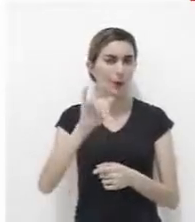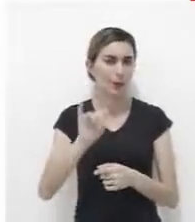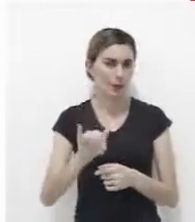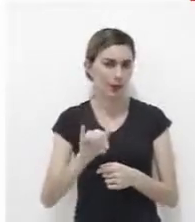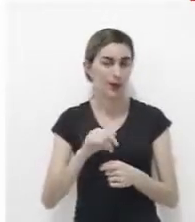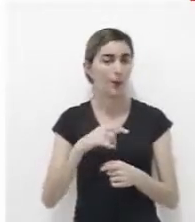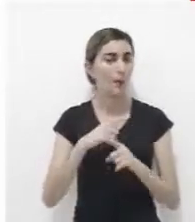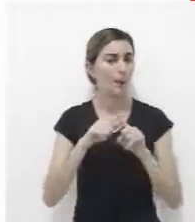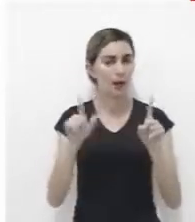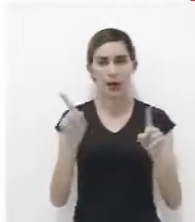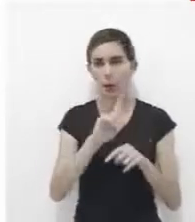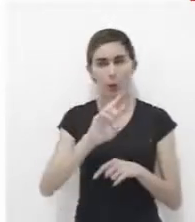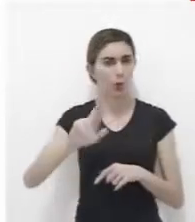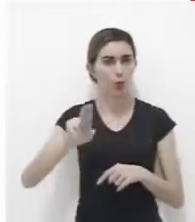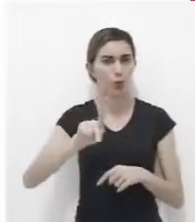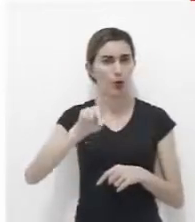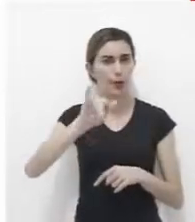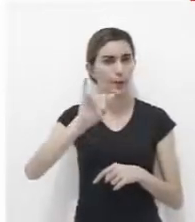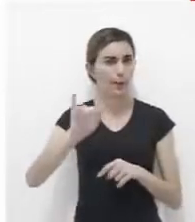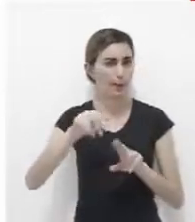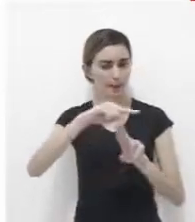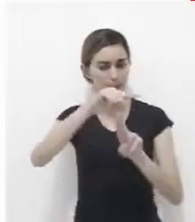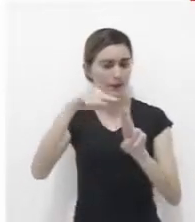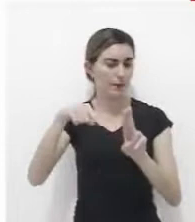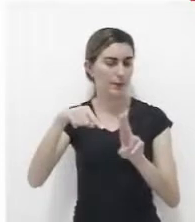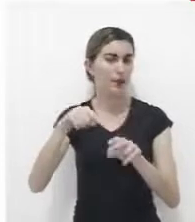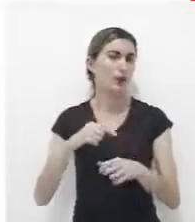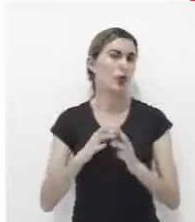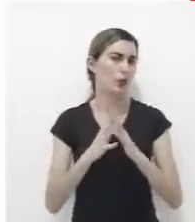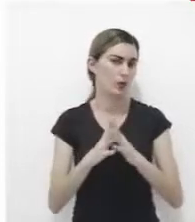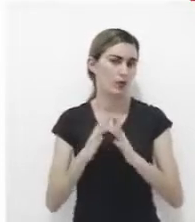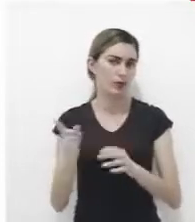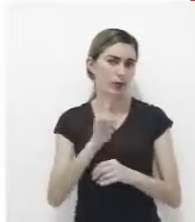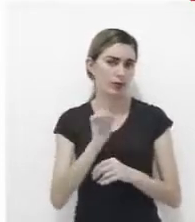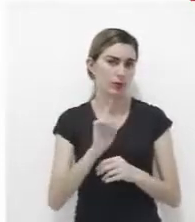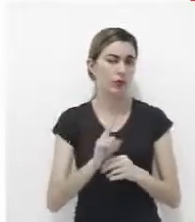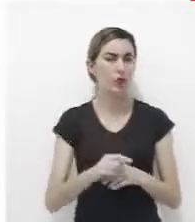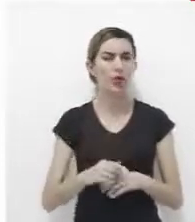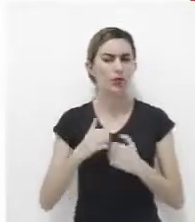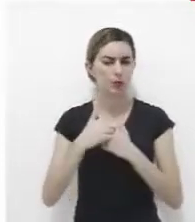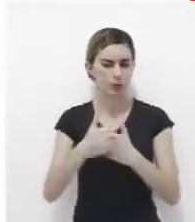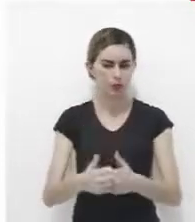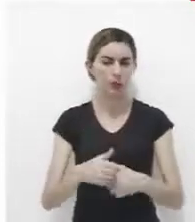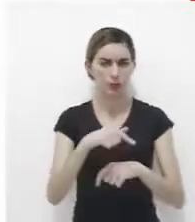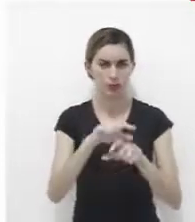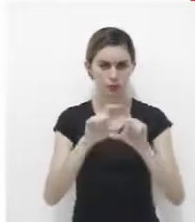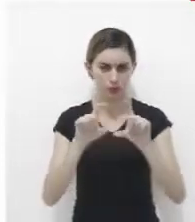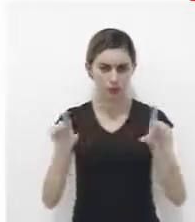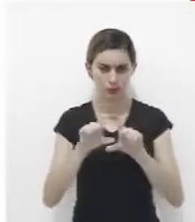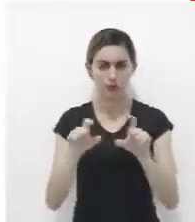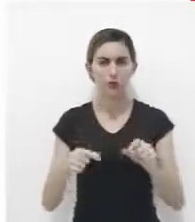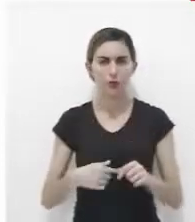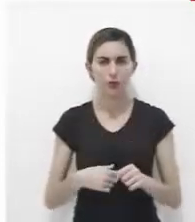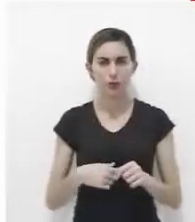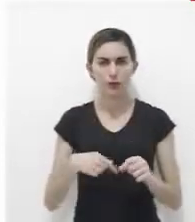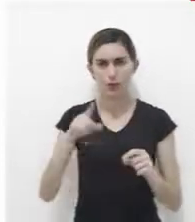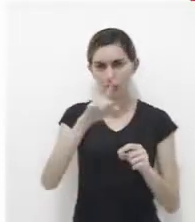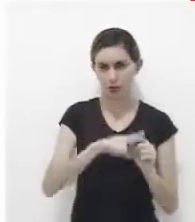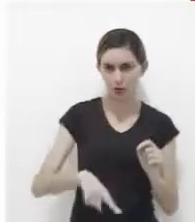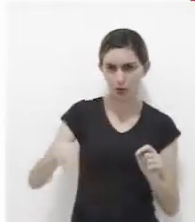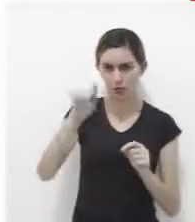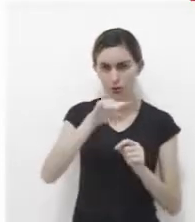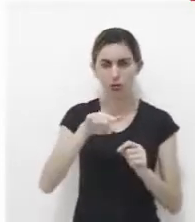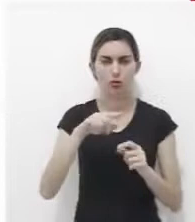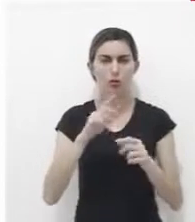para π, tá joia? Mas não é π, tá bom? Não confunda. Então, o segmento de